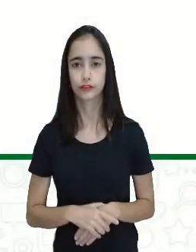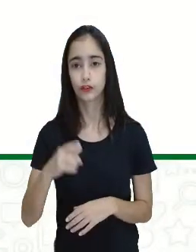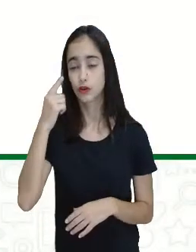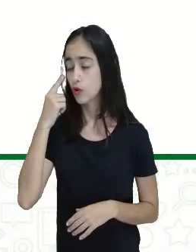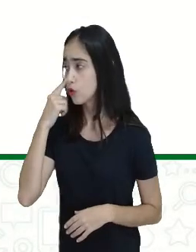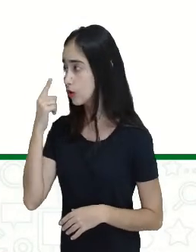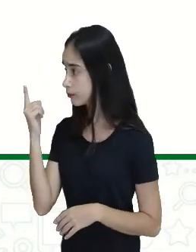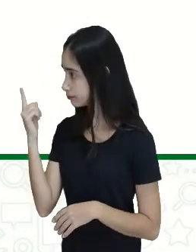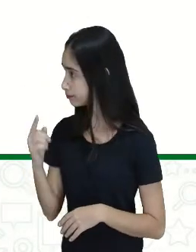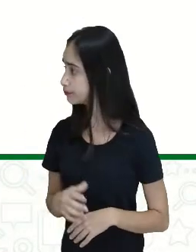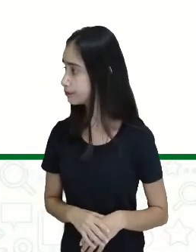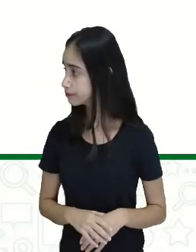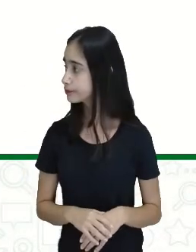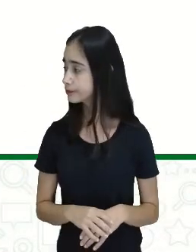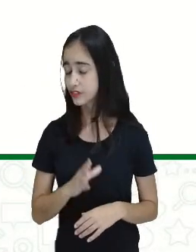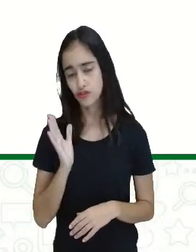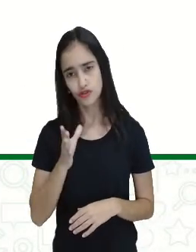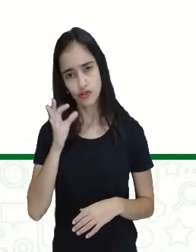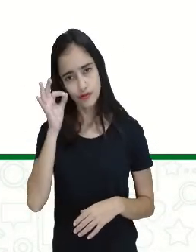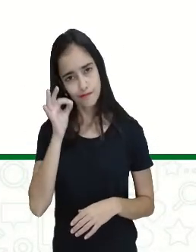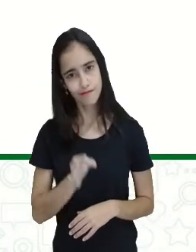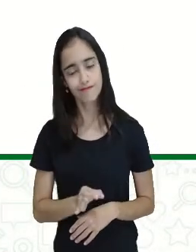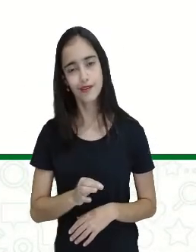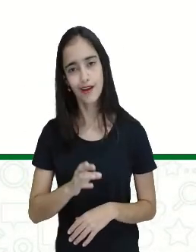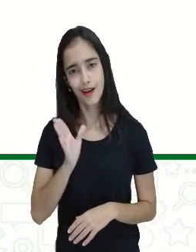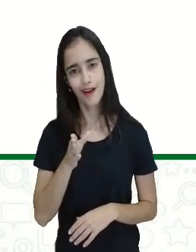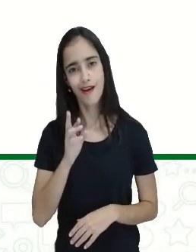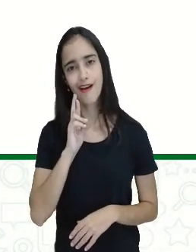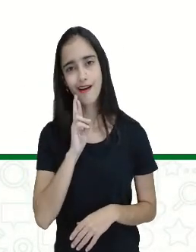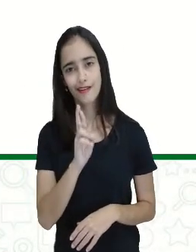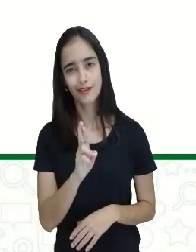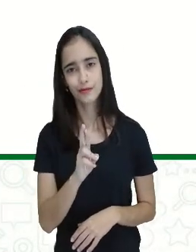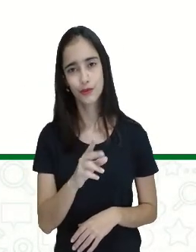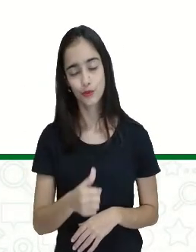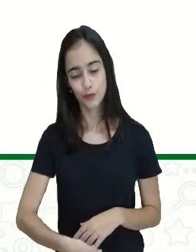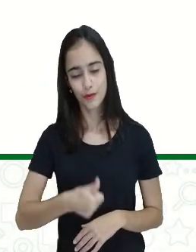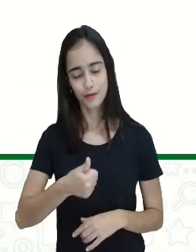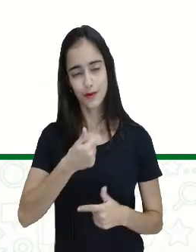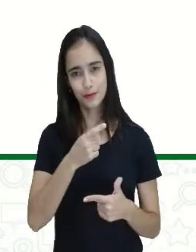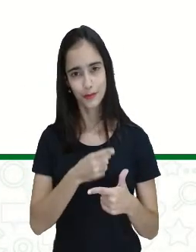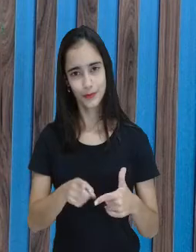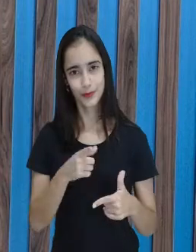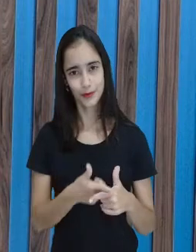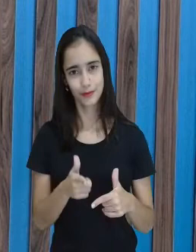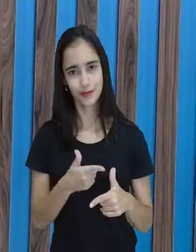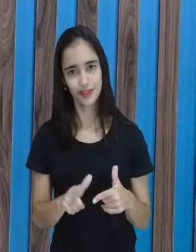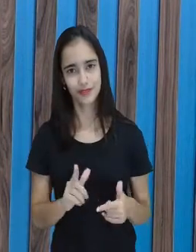Prontinho, 10 litros de etanol é a resposta para o nosso primeiro problema.